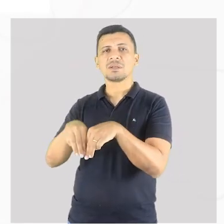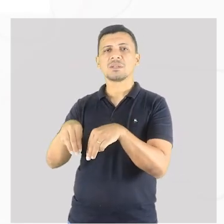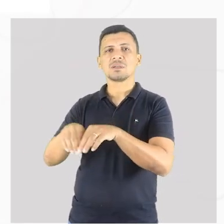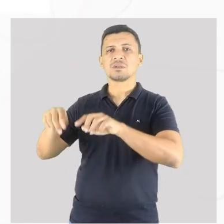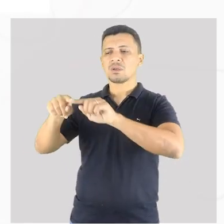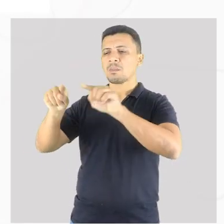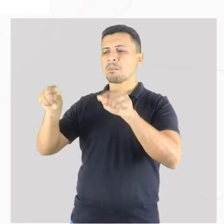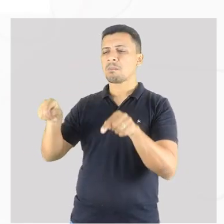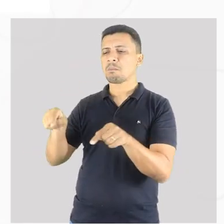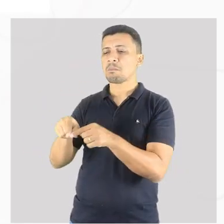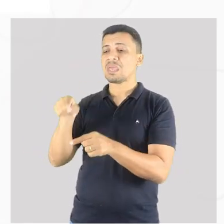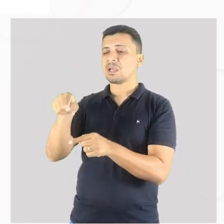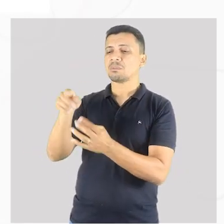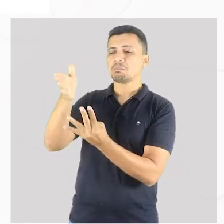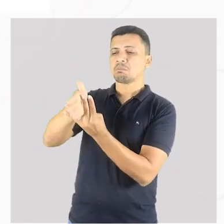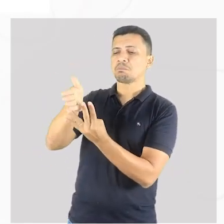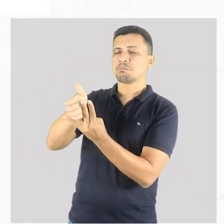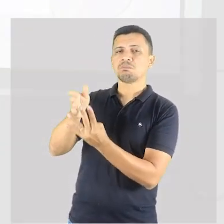magnética bem aqui no centro.